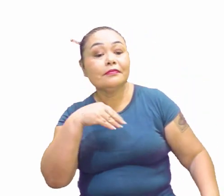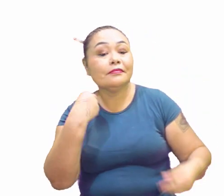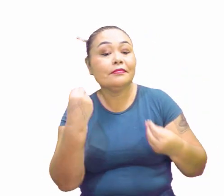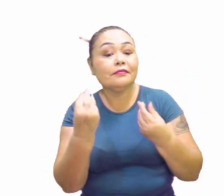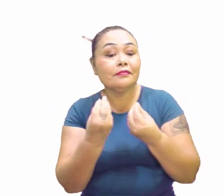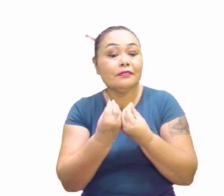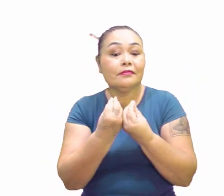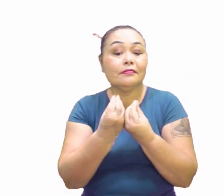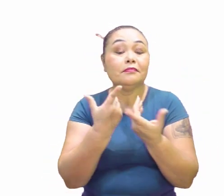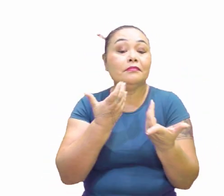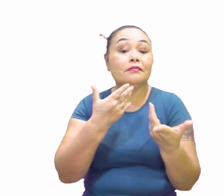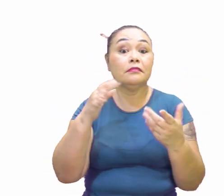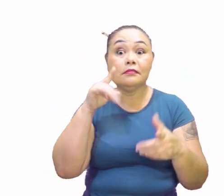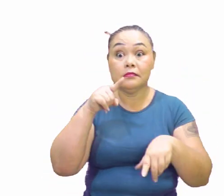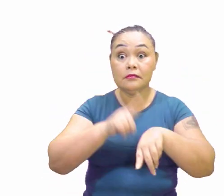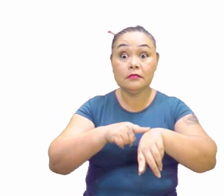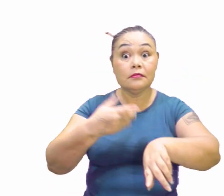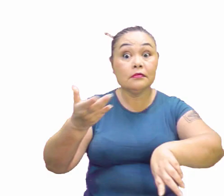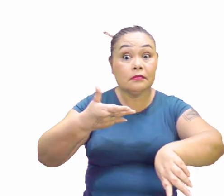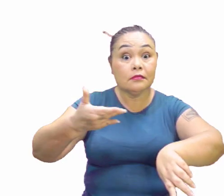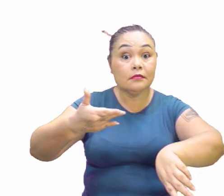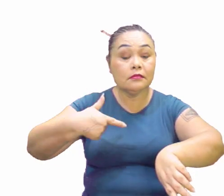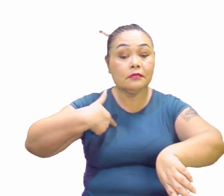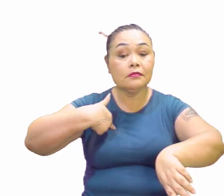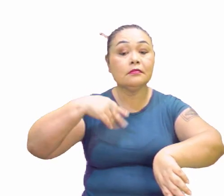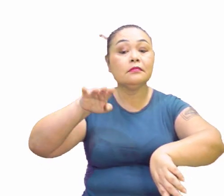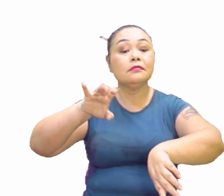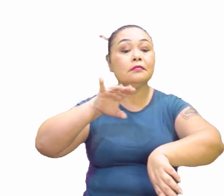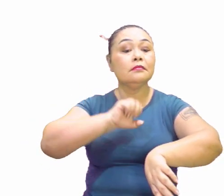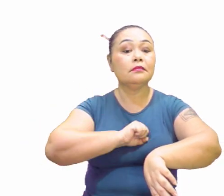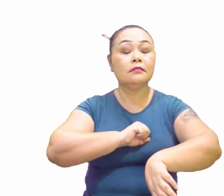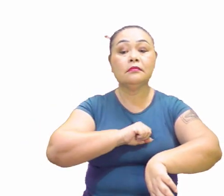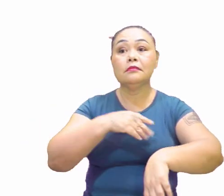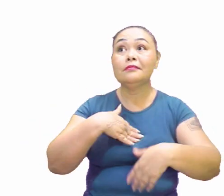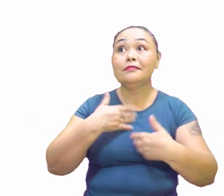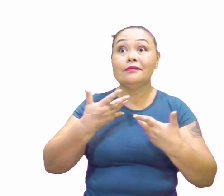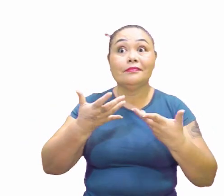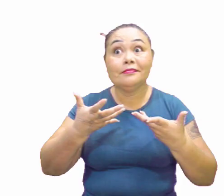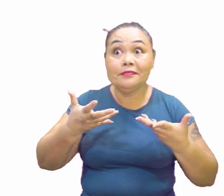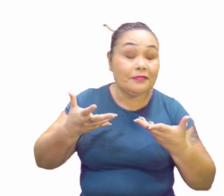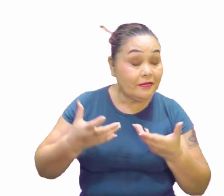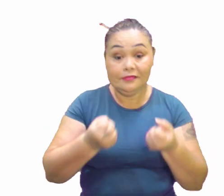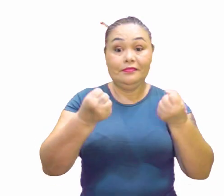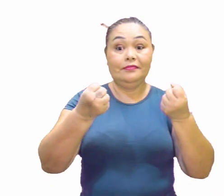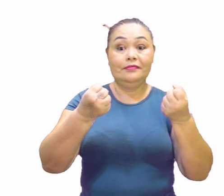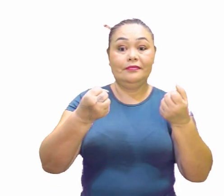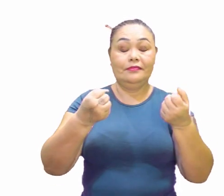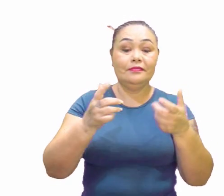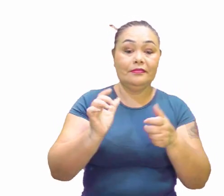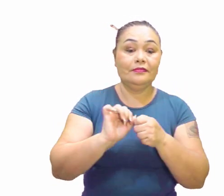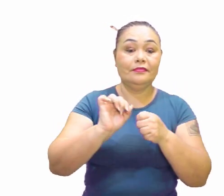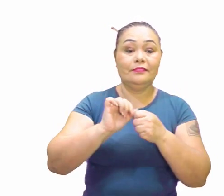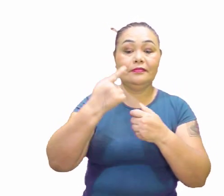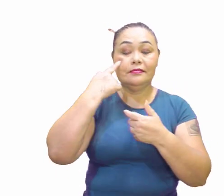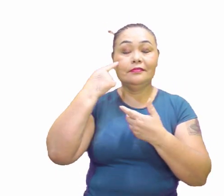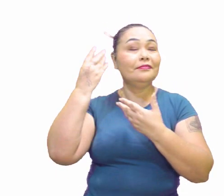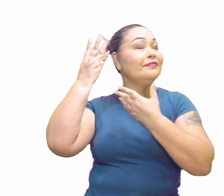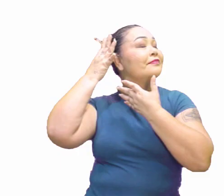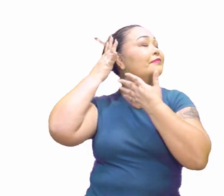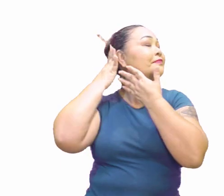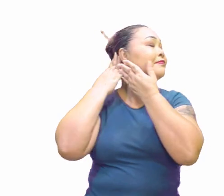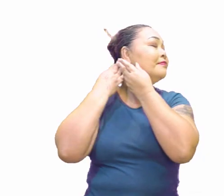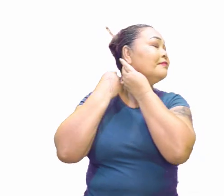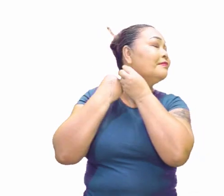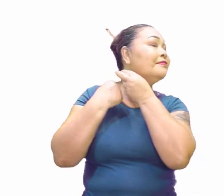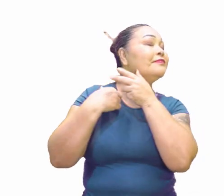Urgente, repleta de desejo e pressa. Um jeito de amar que não se contém. Quando fala ali a questão de alisar o